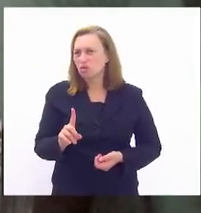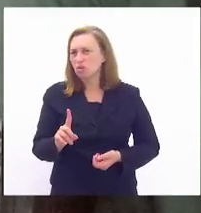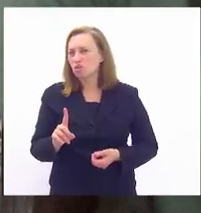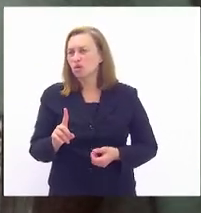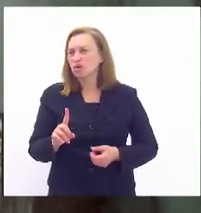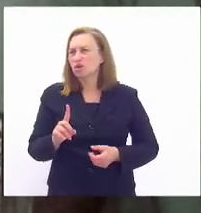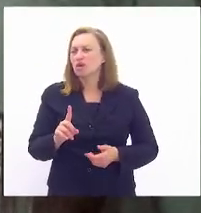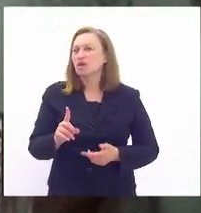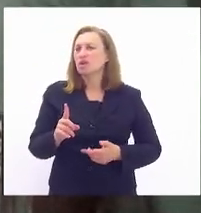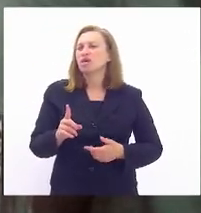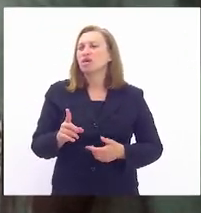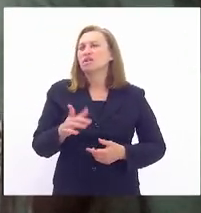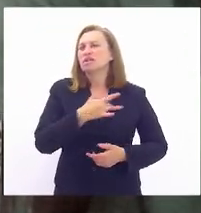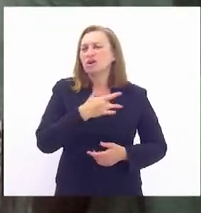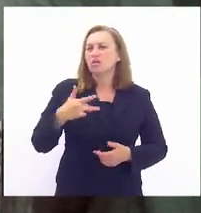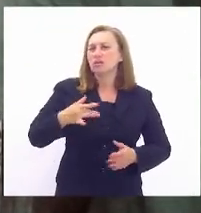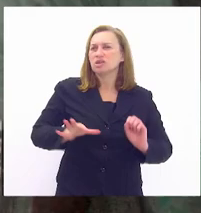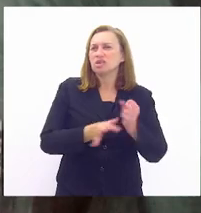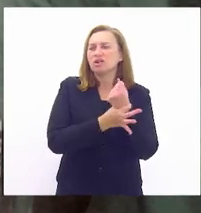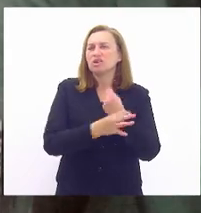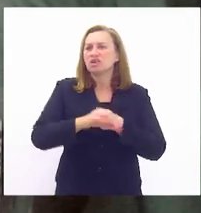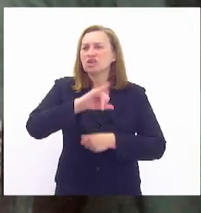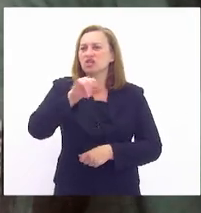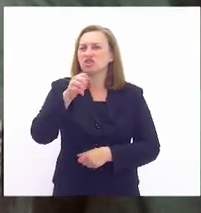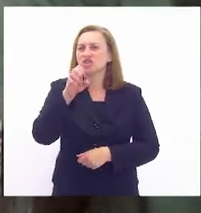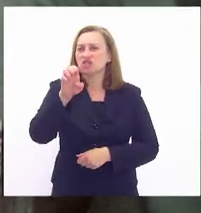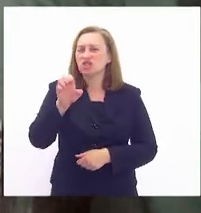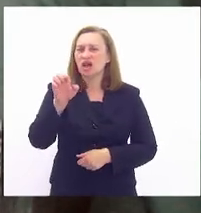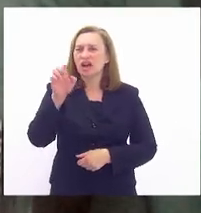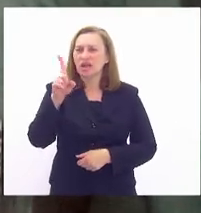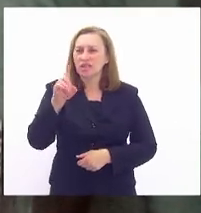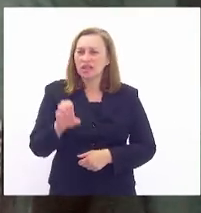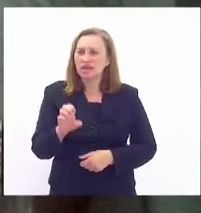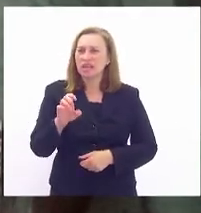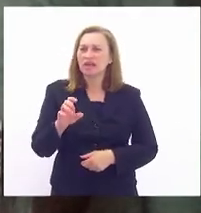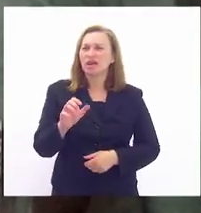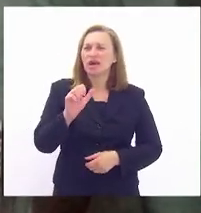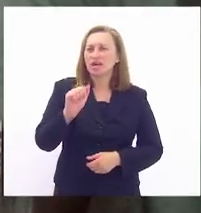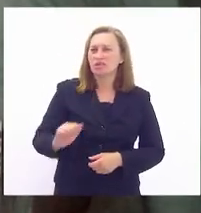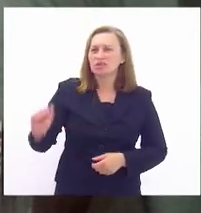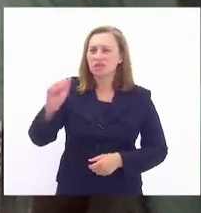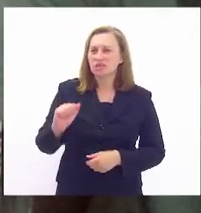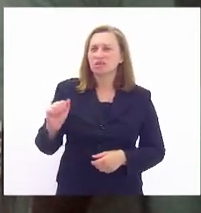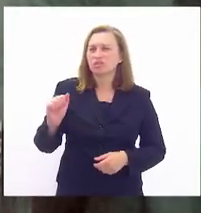segurança. Jarbas Aurélio Guilherme, Associação de Moradores, 9 de abril.